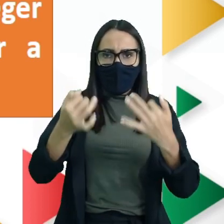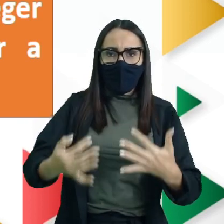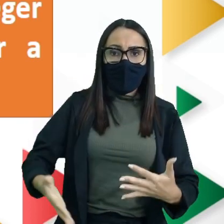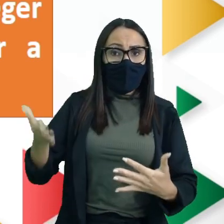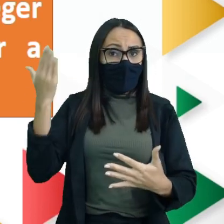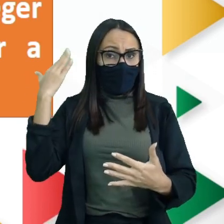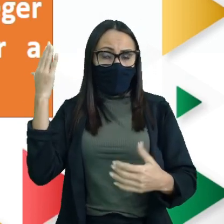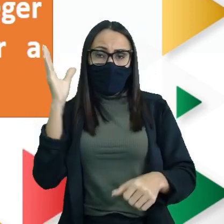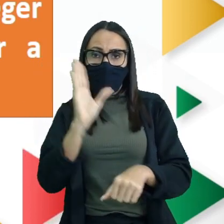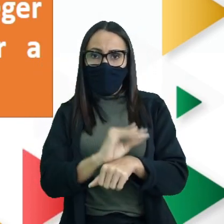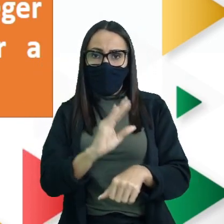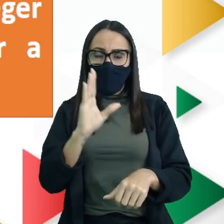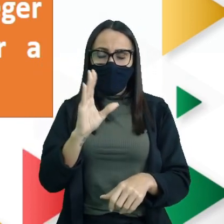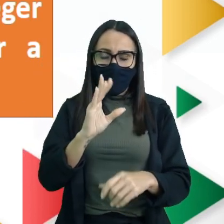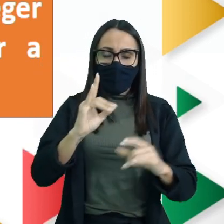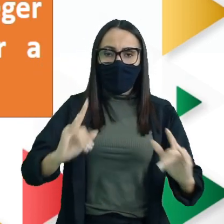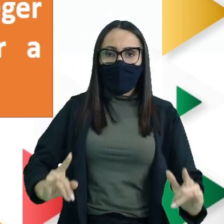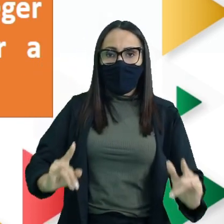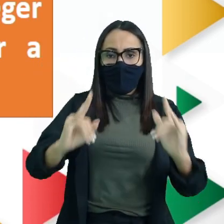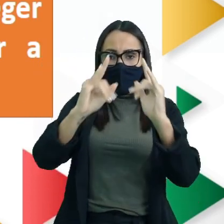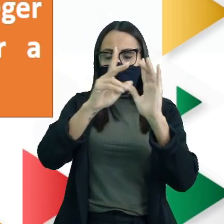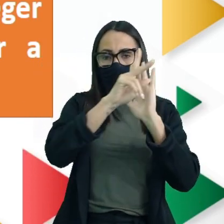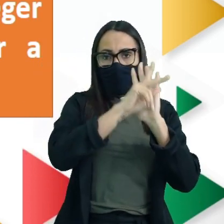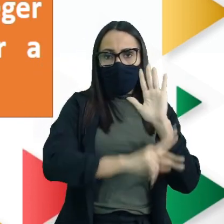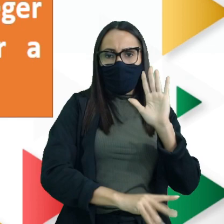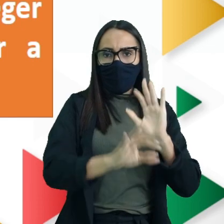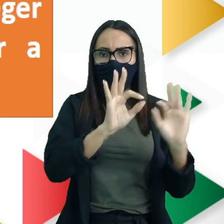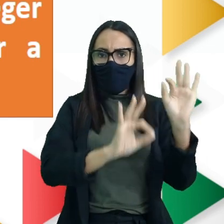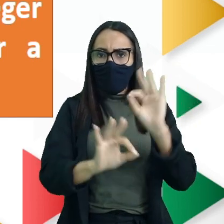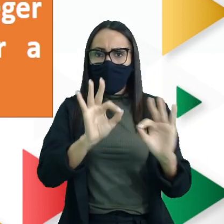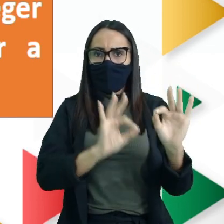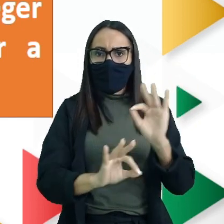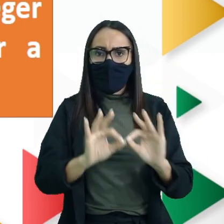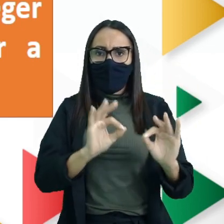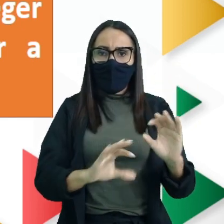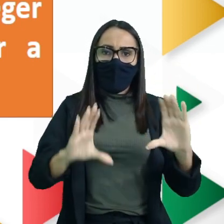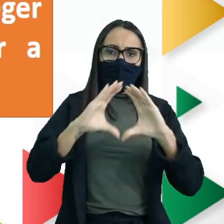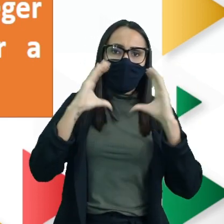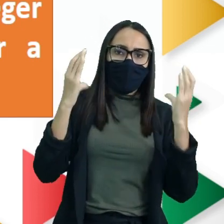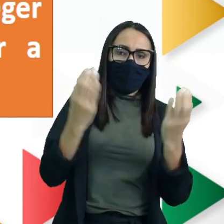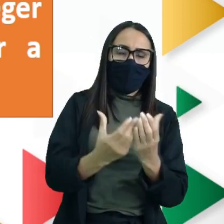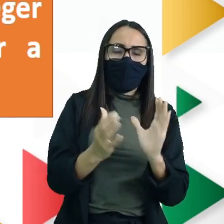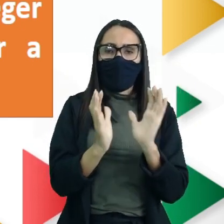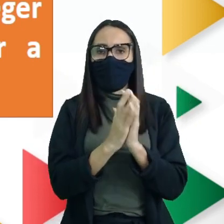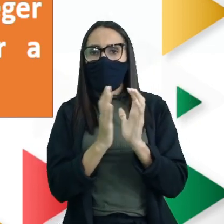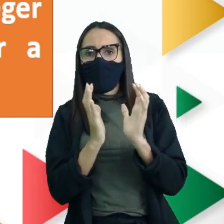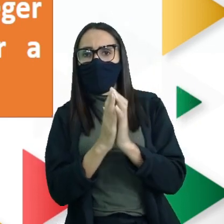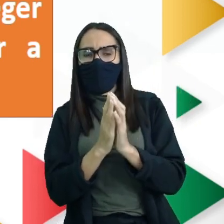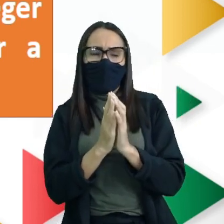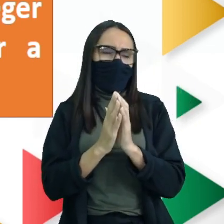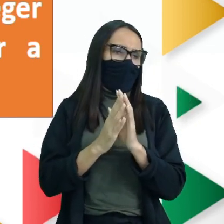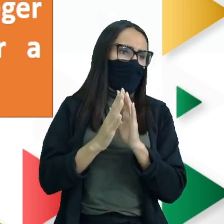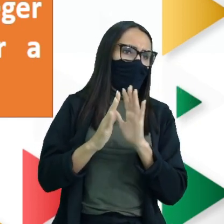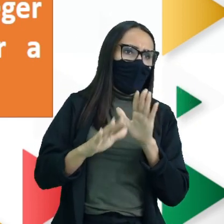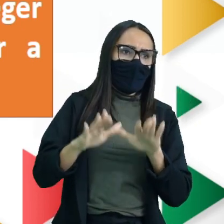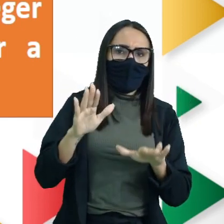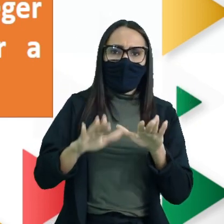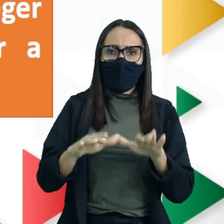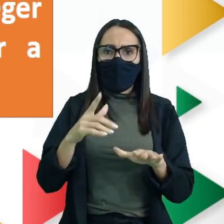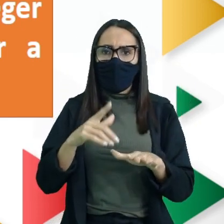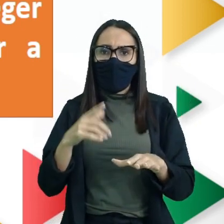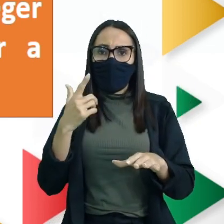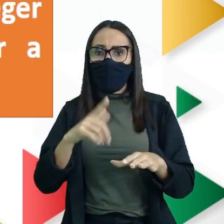foto, né? Em Paris. O projeto é elaborado por encomenda da Câmara Municipal do Recife, provavelmente é porque não